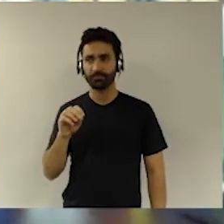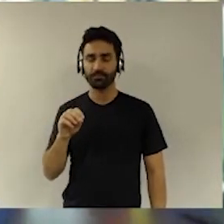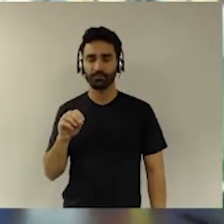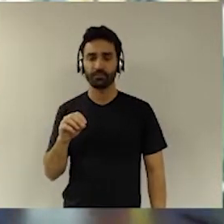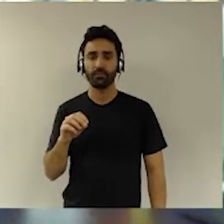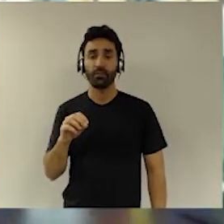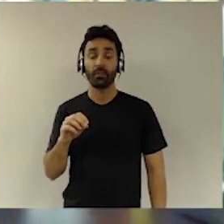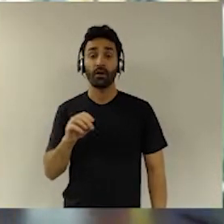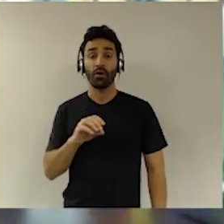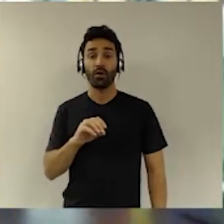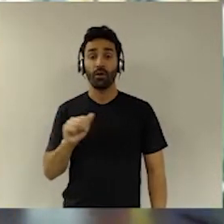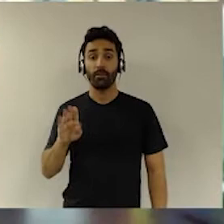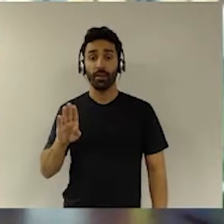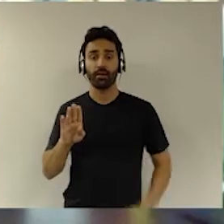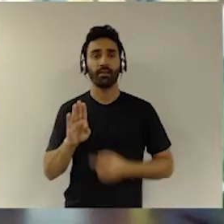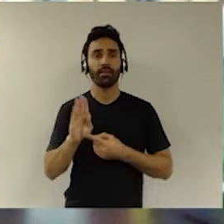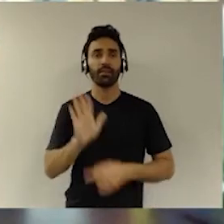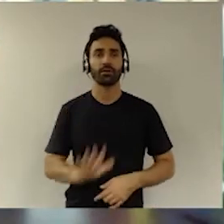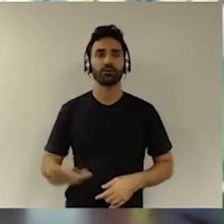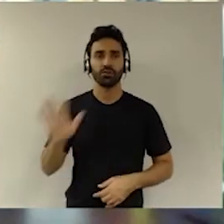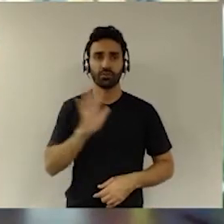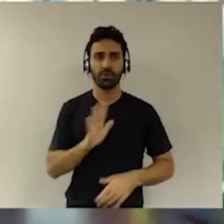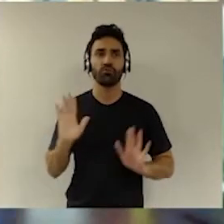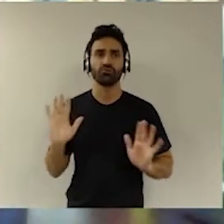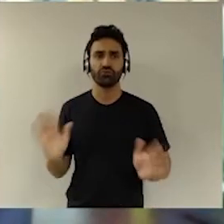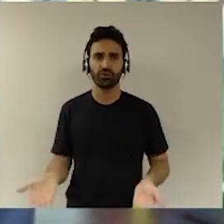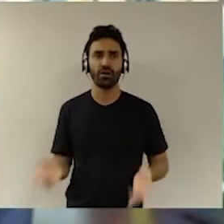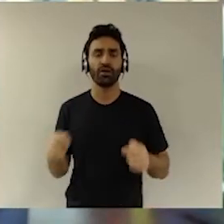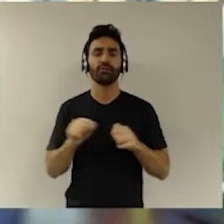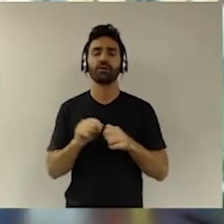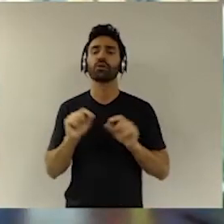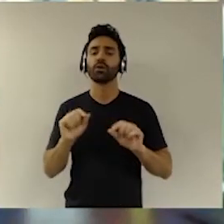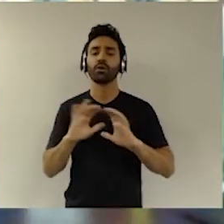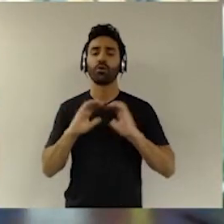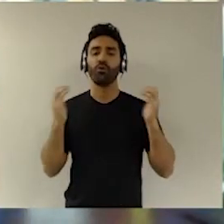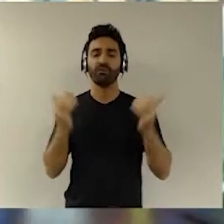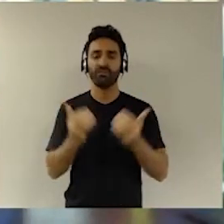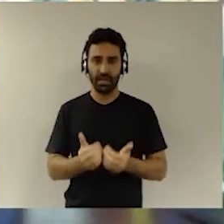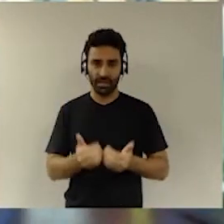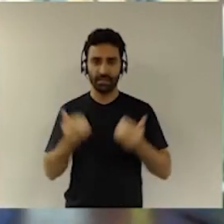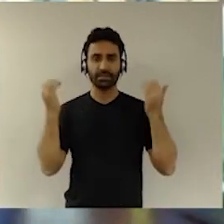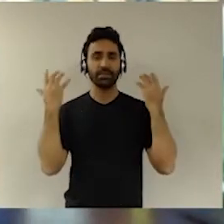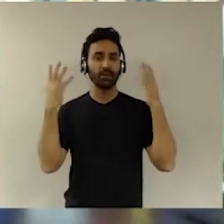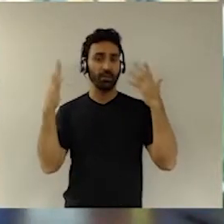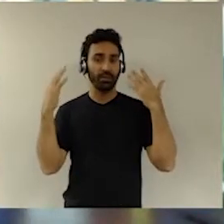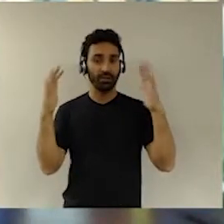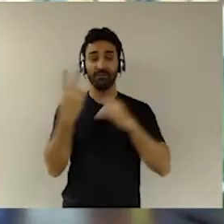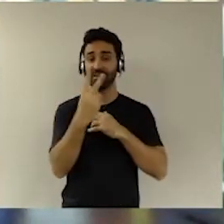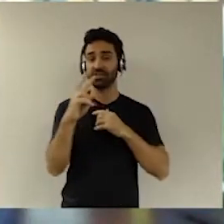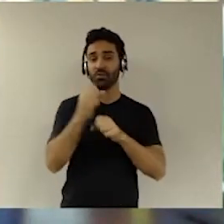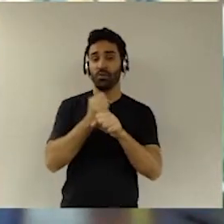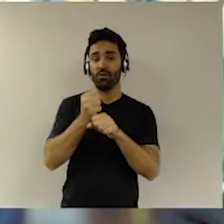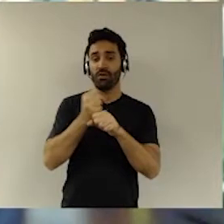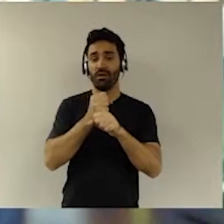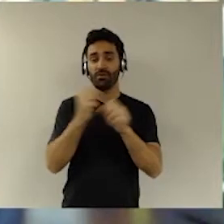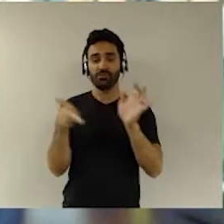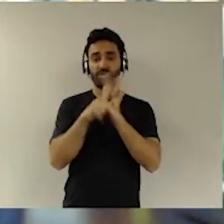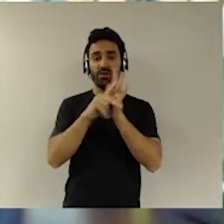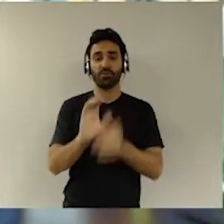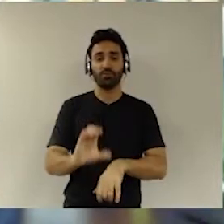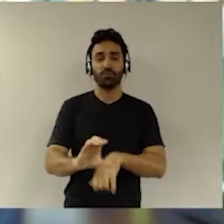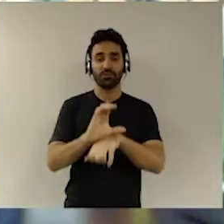a OAB Nacional promoveu uma conferência em comemoração aos 25 anos da Constituição